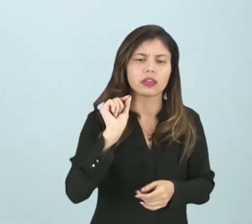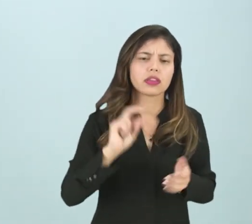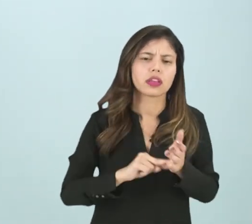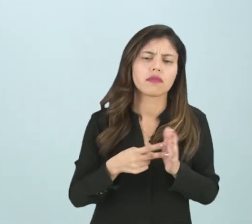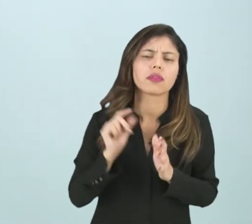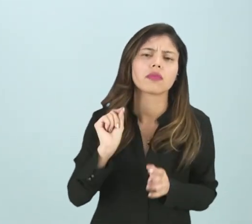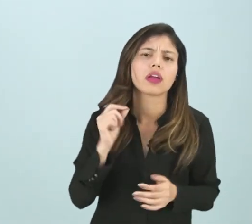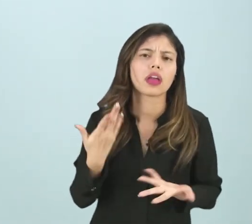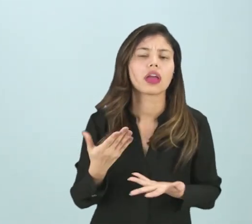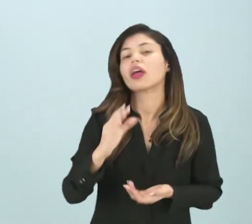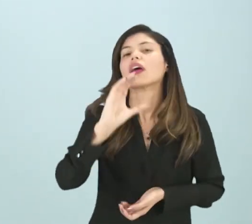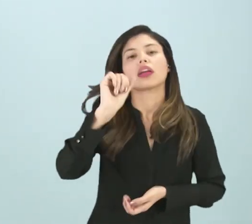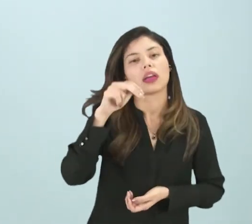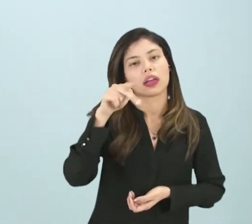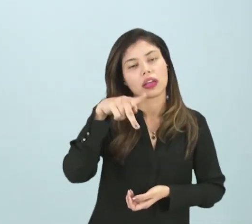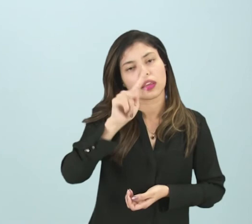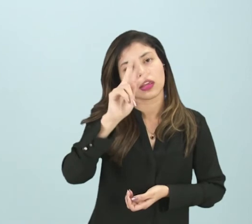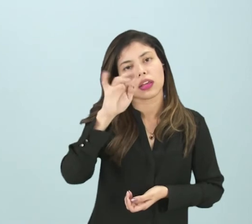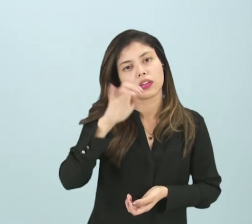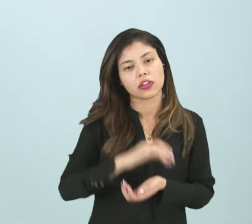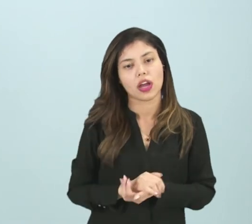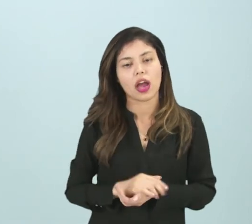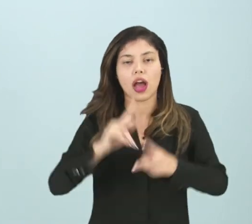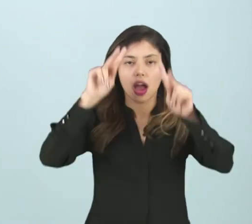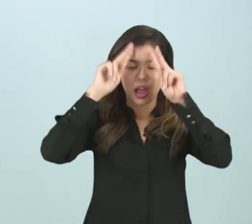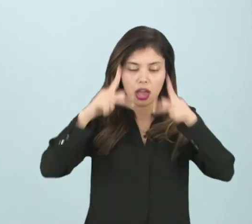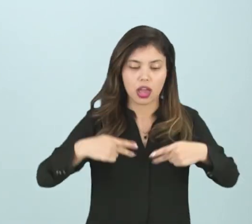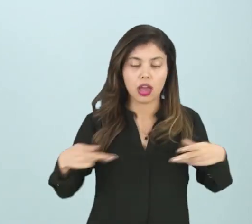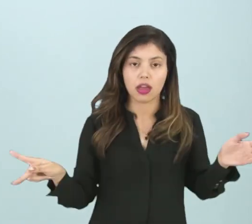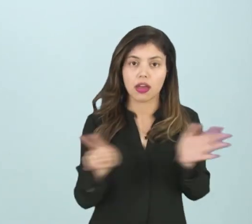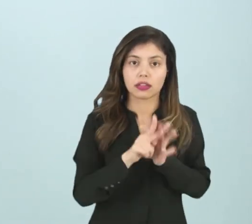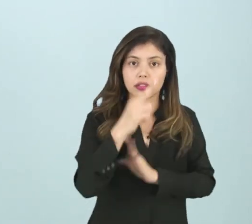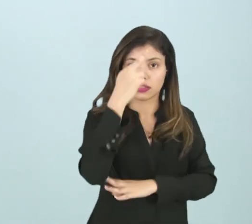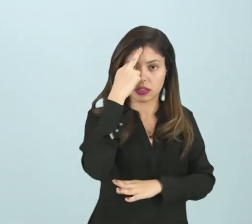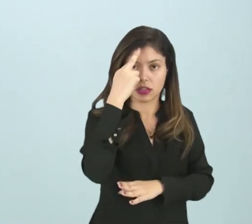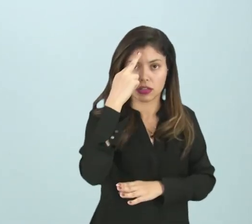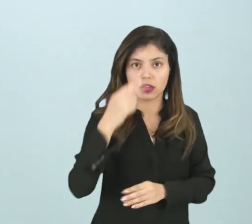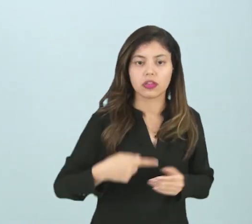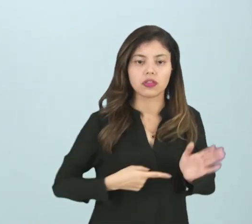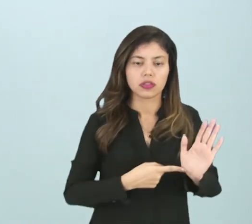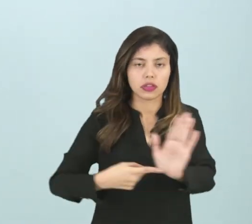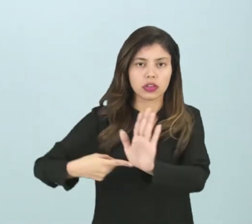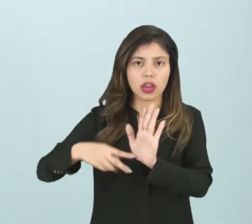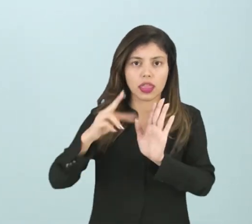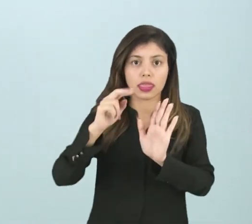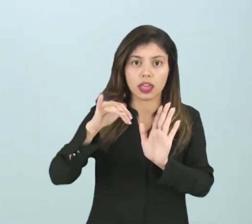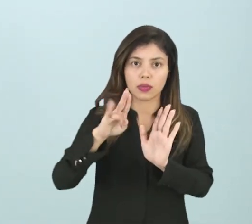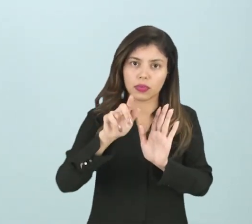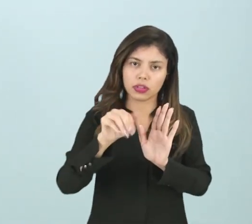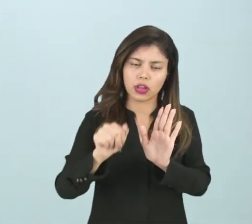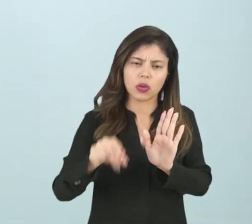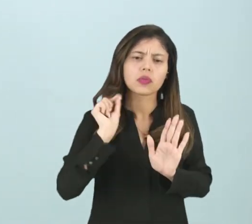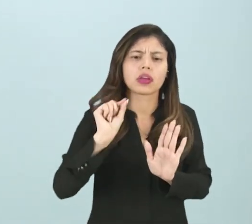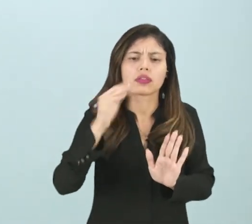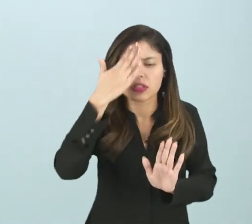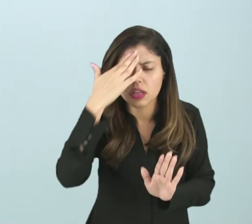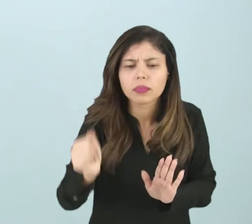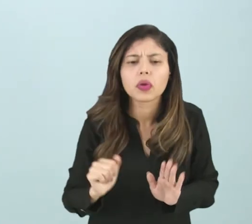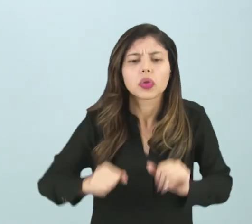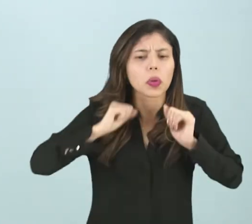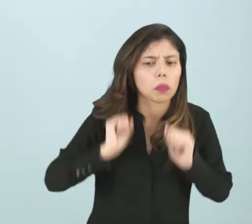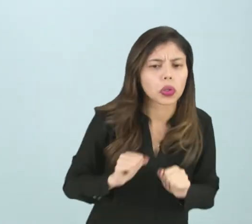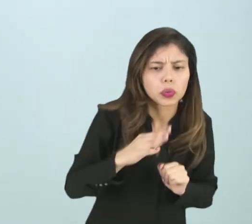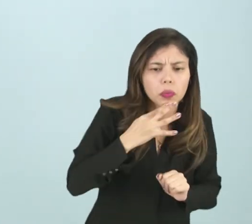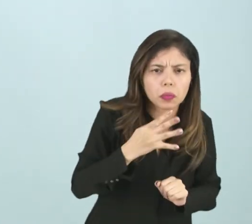isso? Significa que Kant pegou a razão humana e colocou-a numa espécie de tribunal e disse assim: razão, quero saber o que você